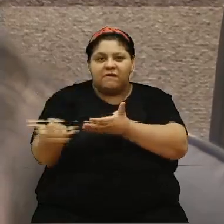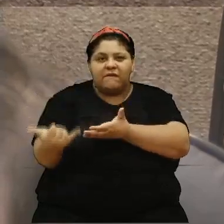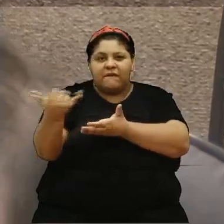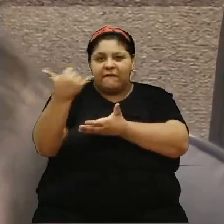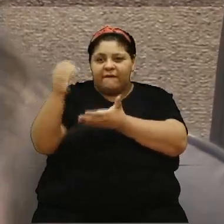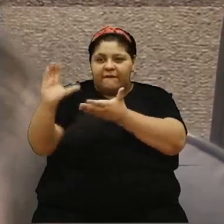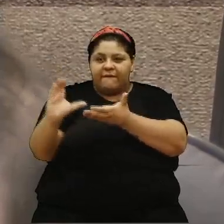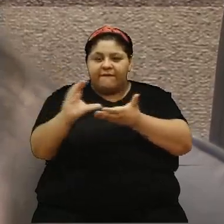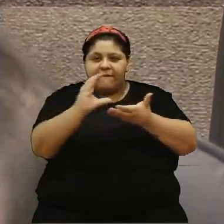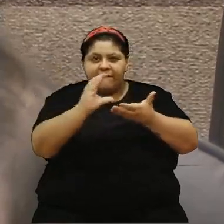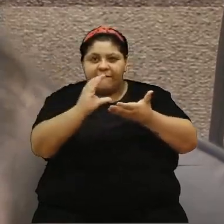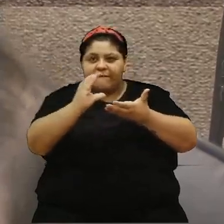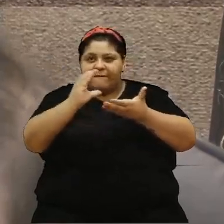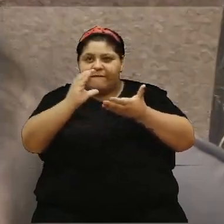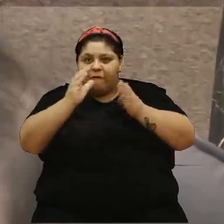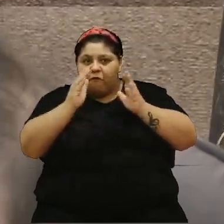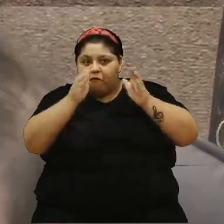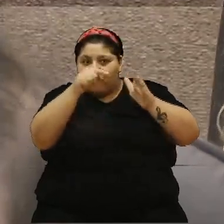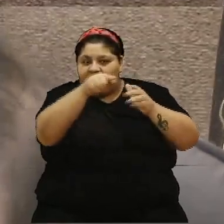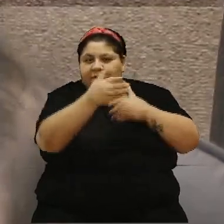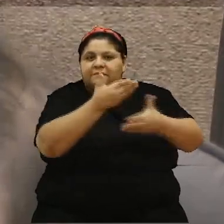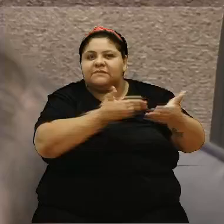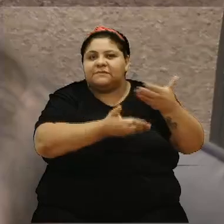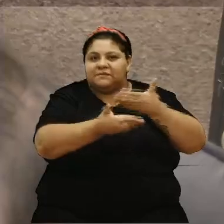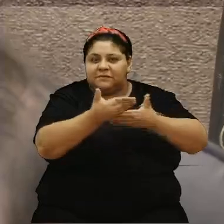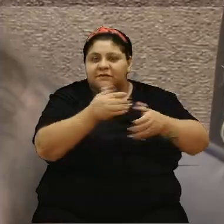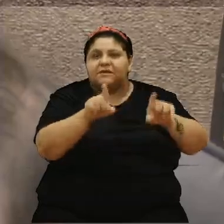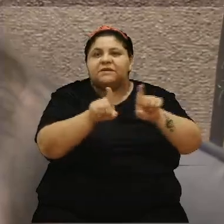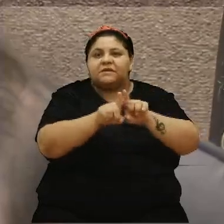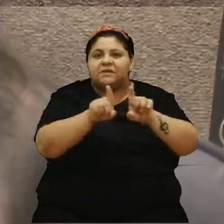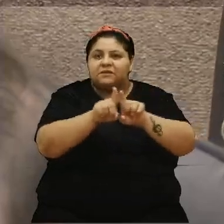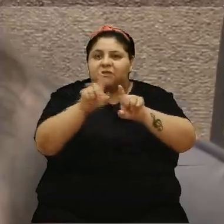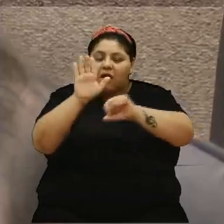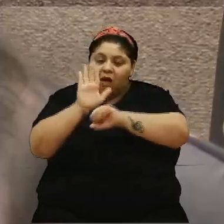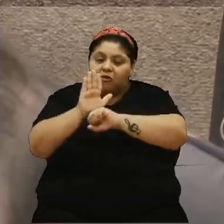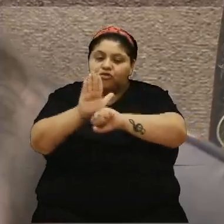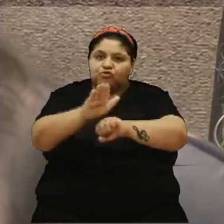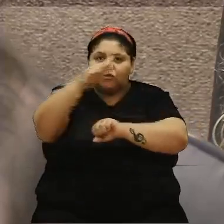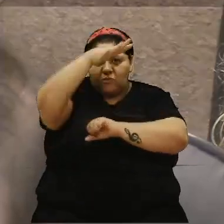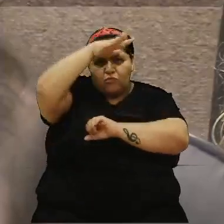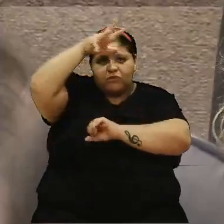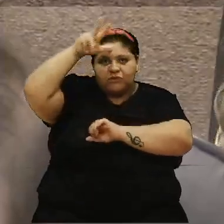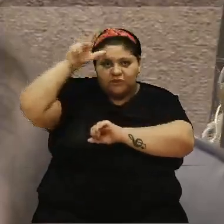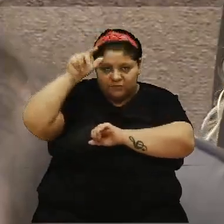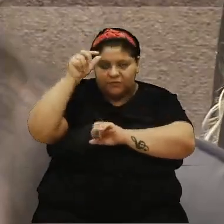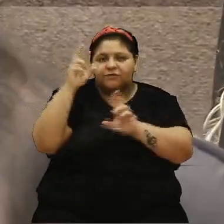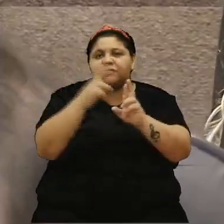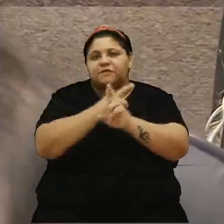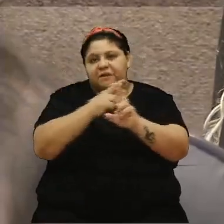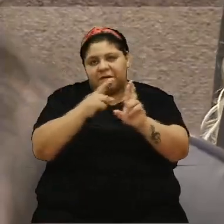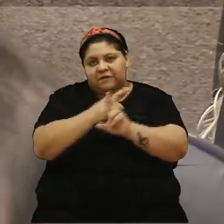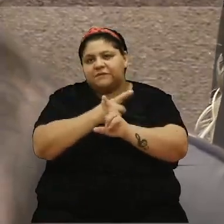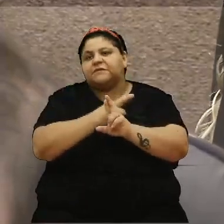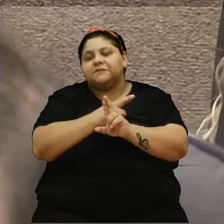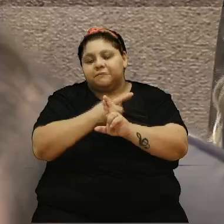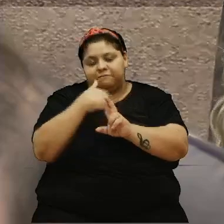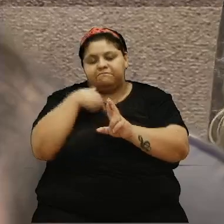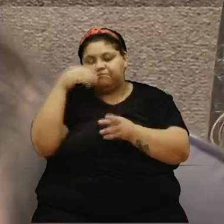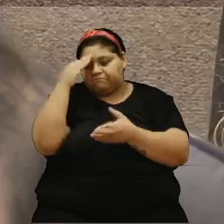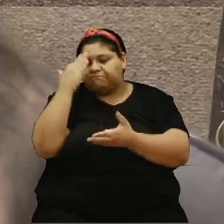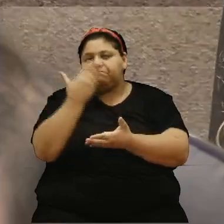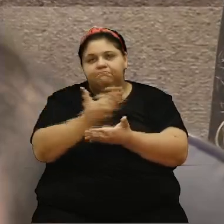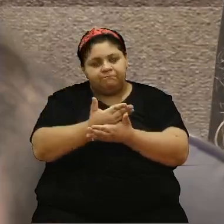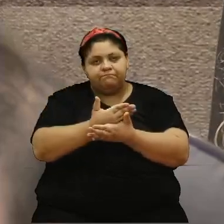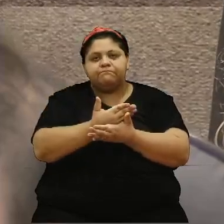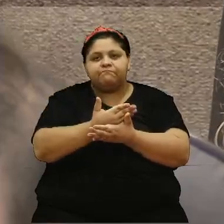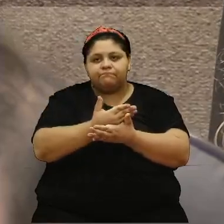direcionada para esses atendimentos e a contrapartida também do município em relação a isso, e eu acredito